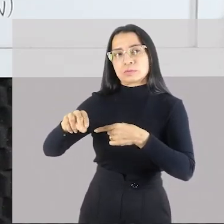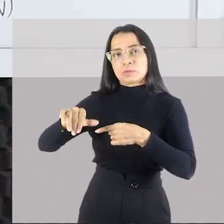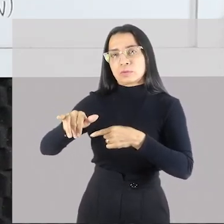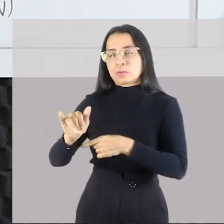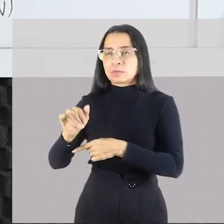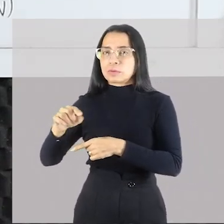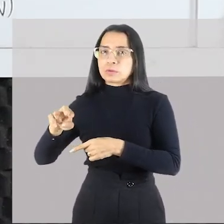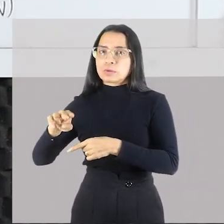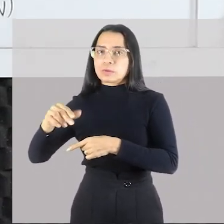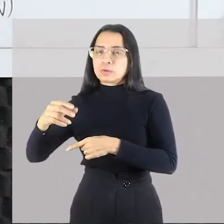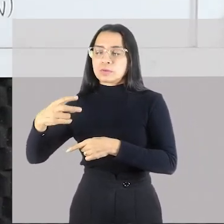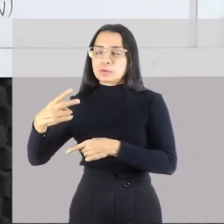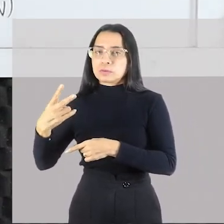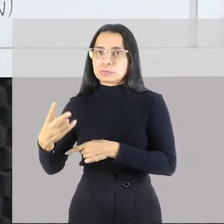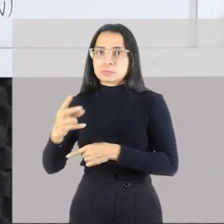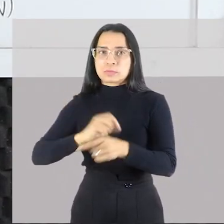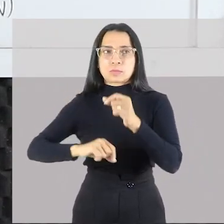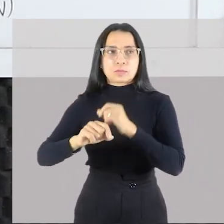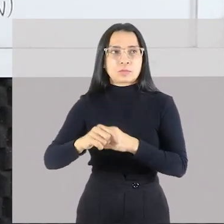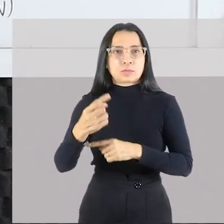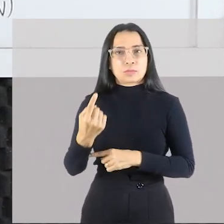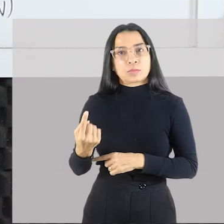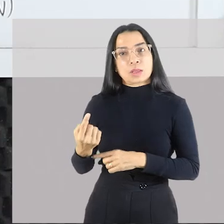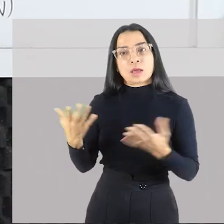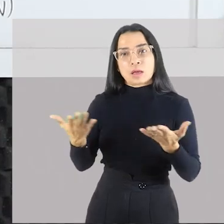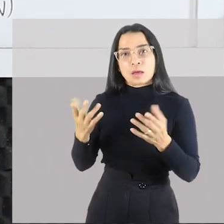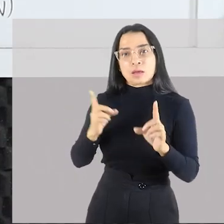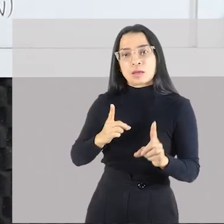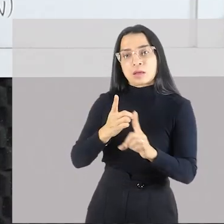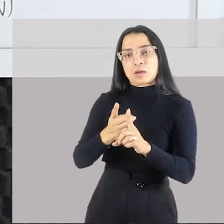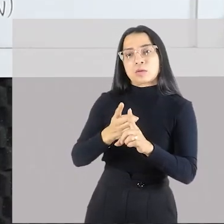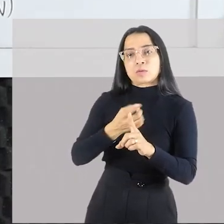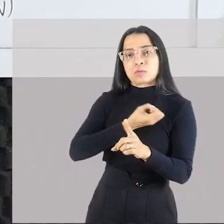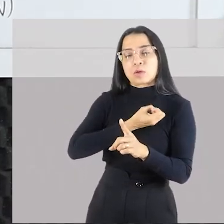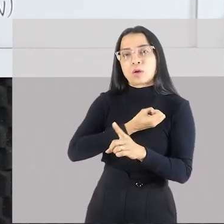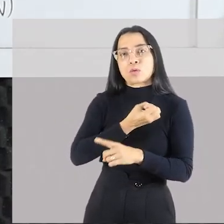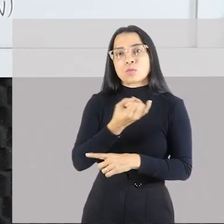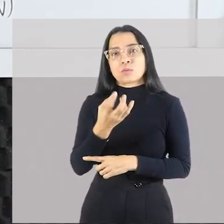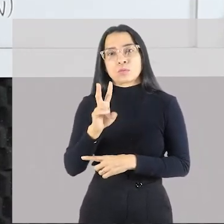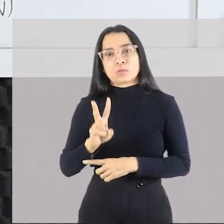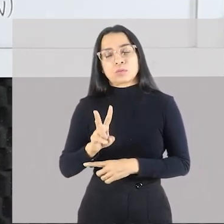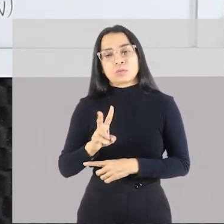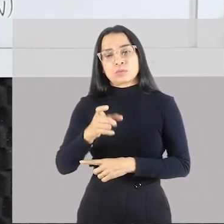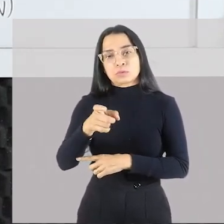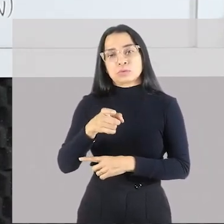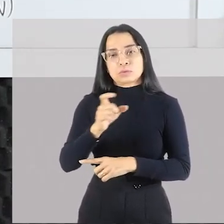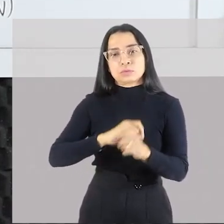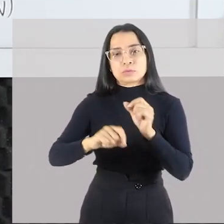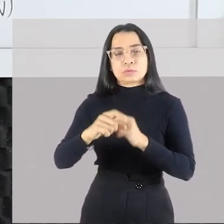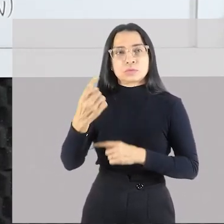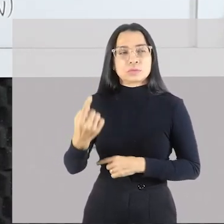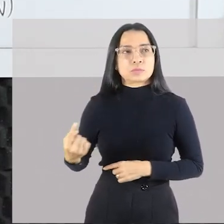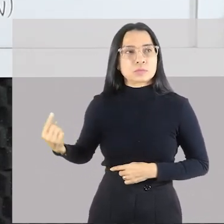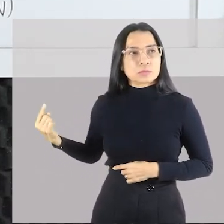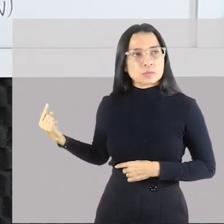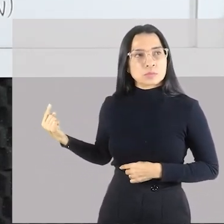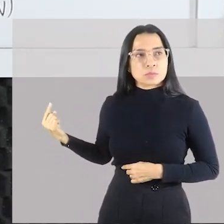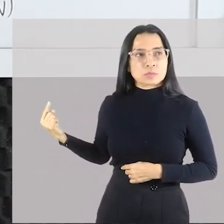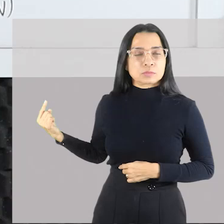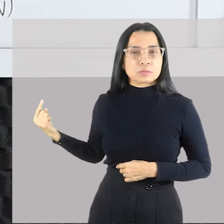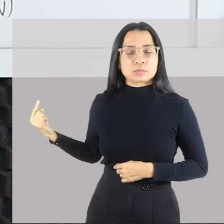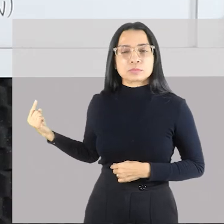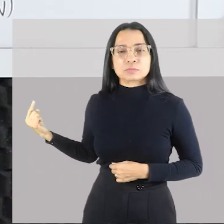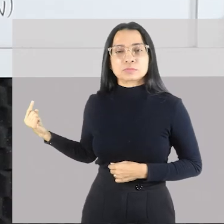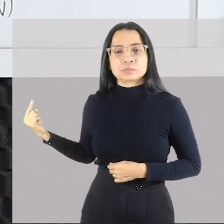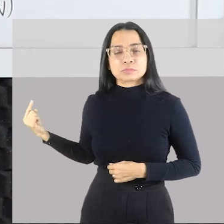Para encontrar o valor de x, você retoma aqui a primeira que você pegou. Substitui o y por 2. Aí você vai ter x